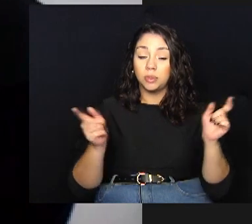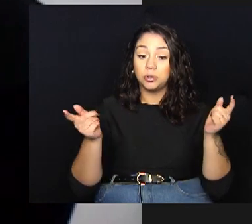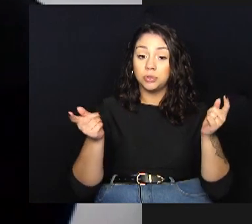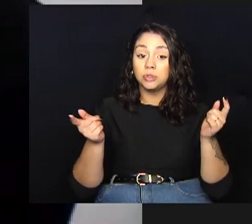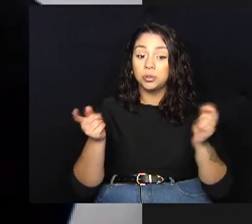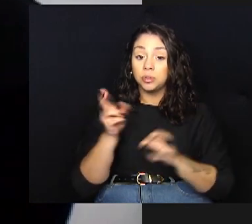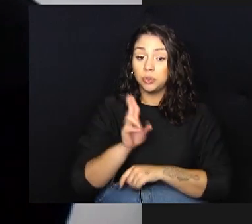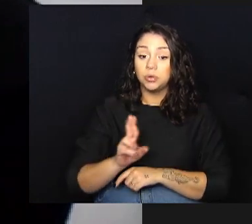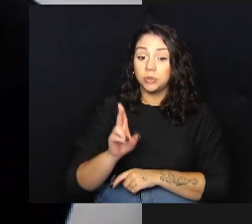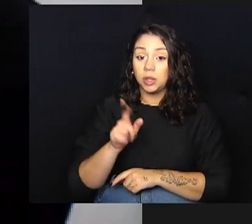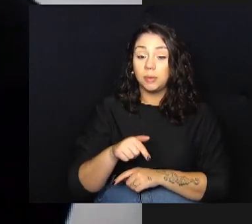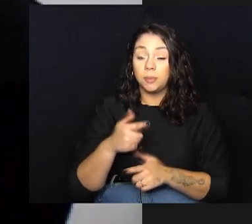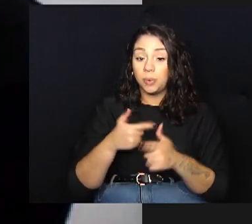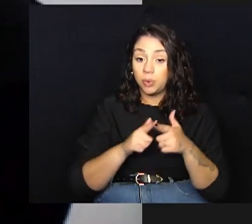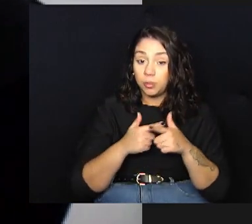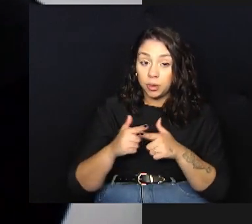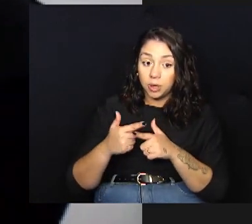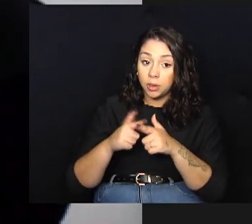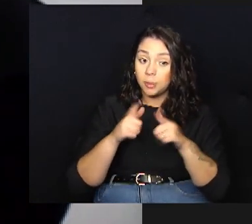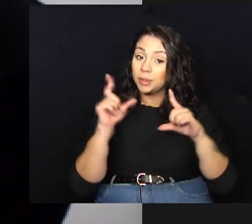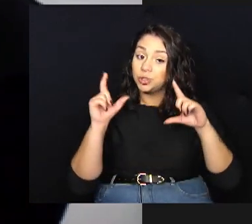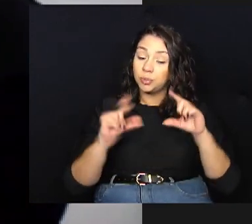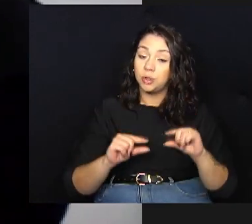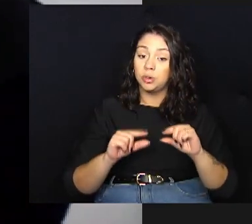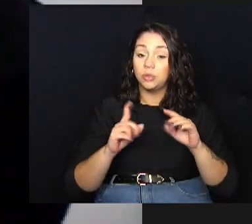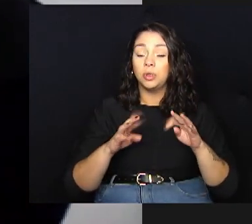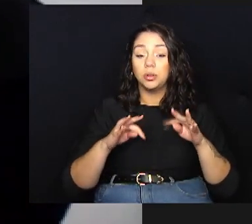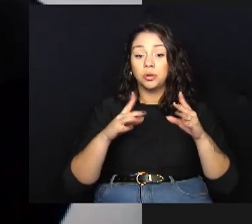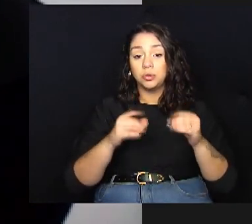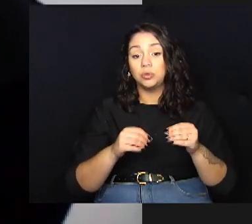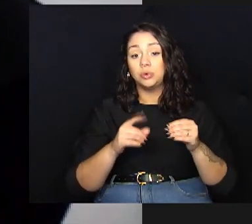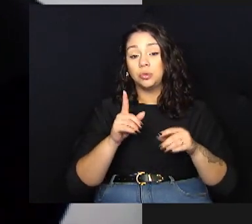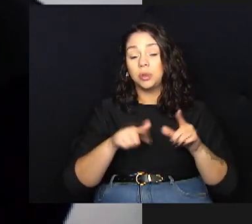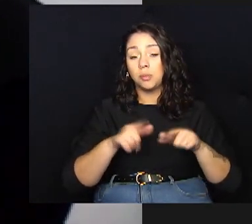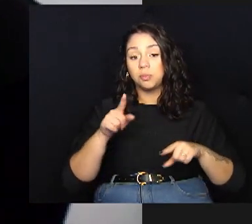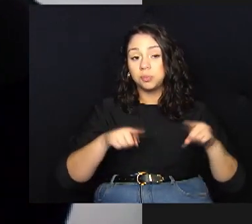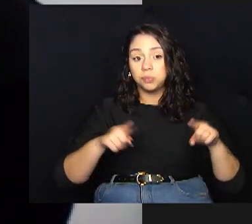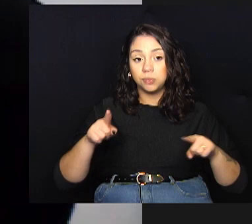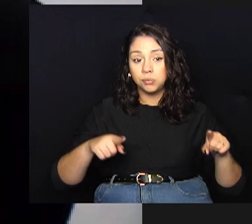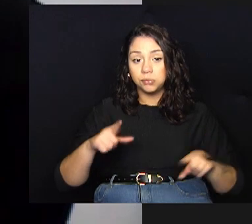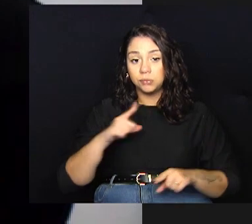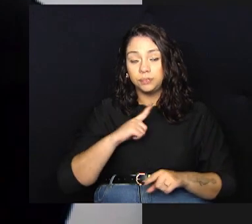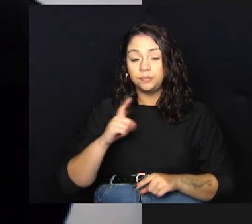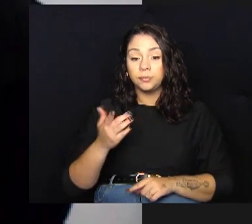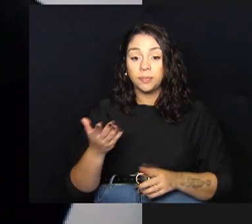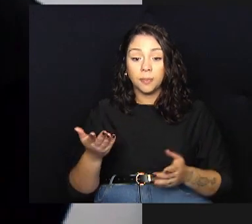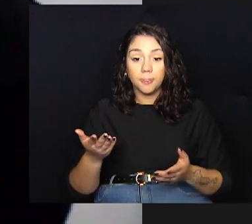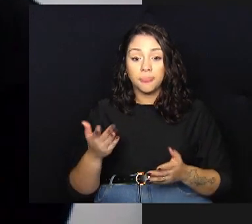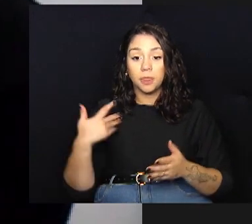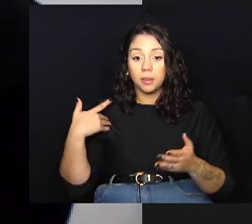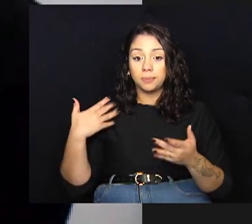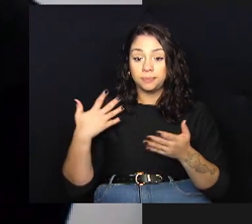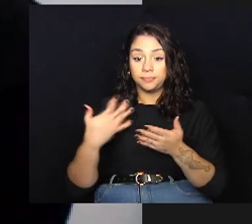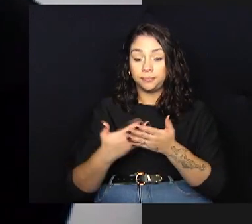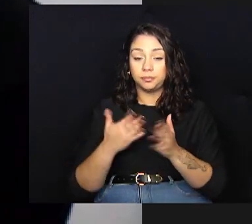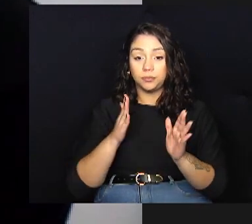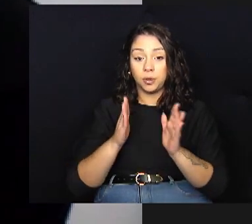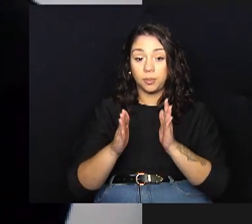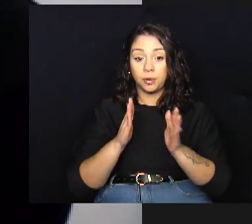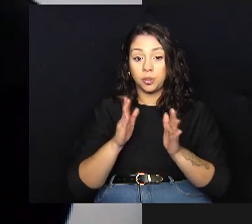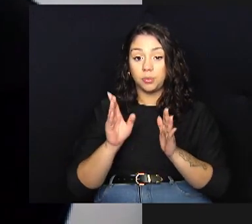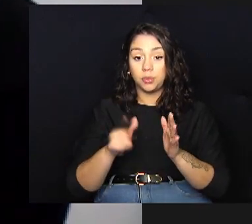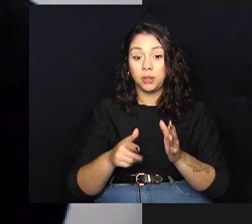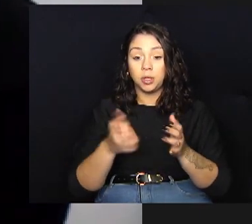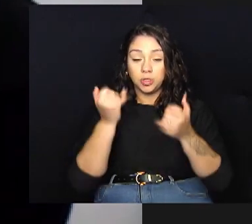os problemas relativos aí a toda essa dinâmica que a gente teve durante o processo da obtenção